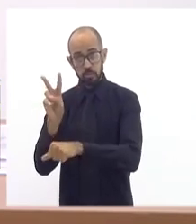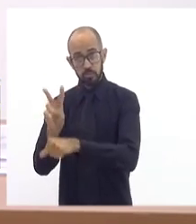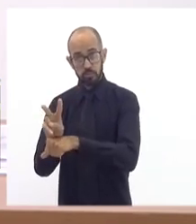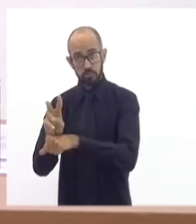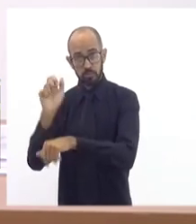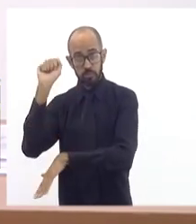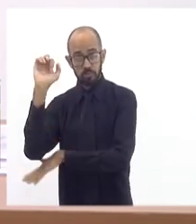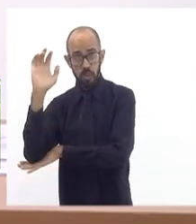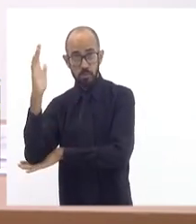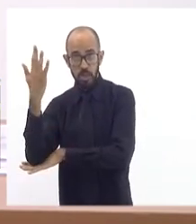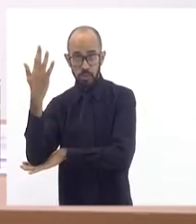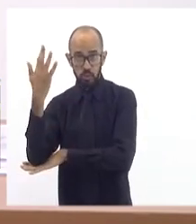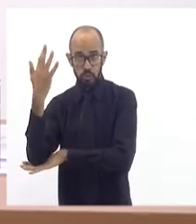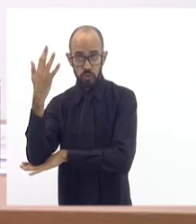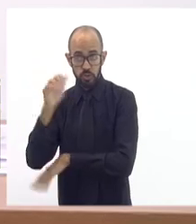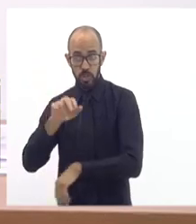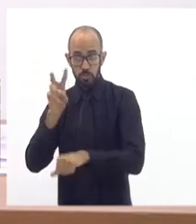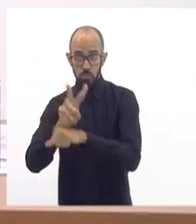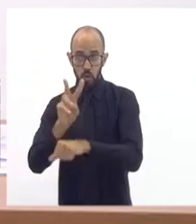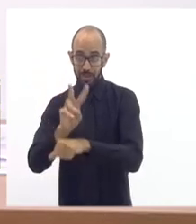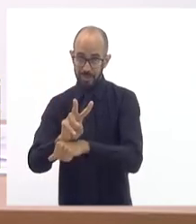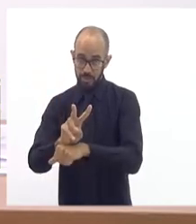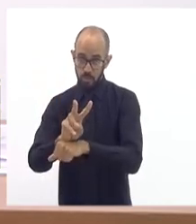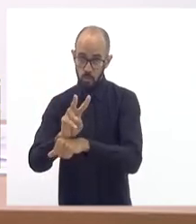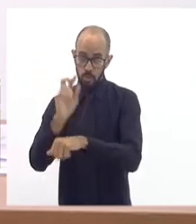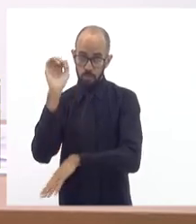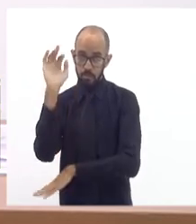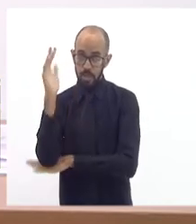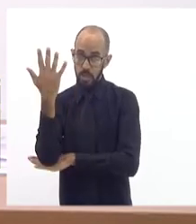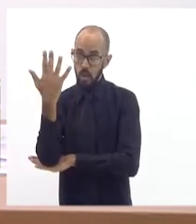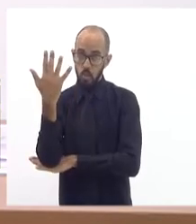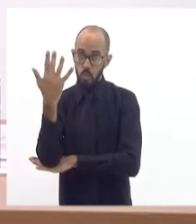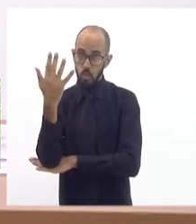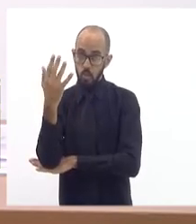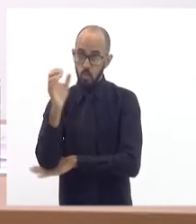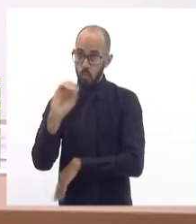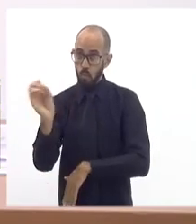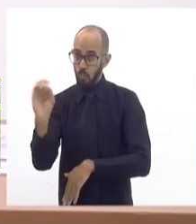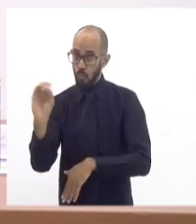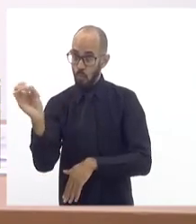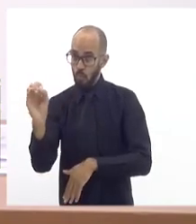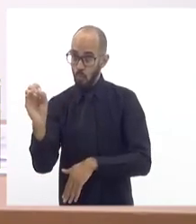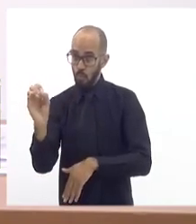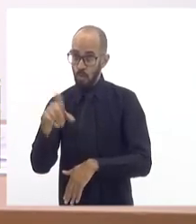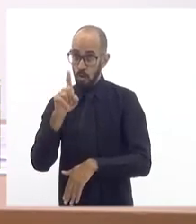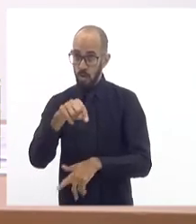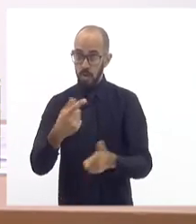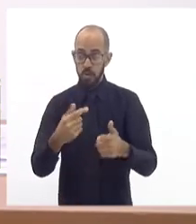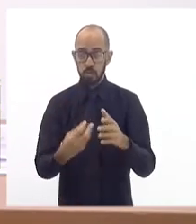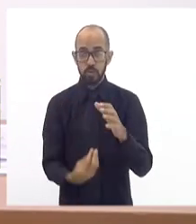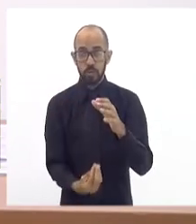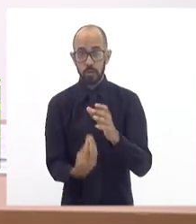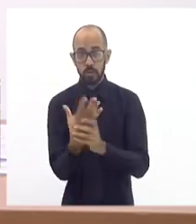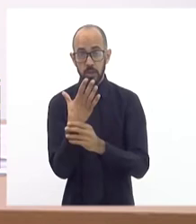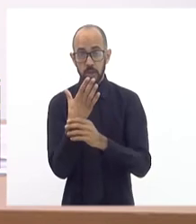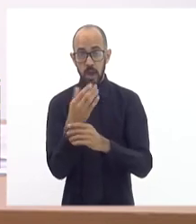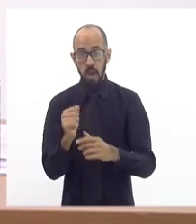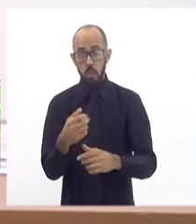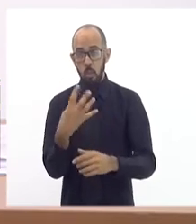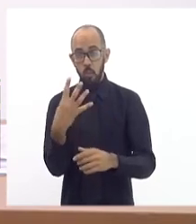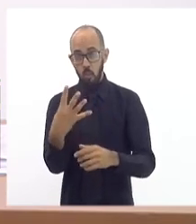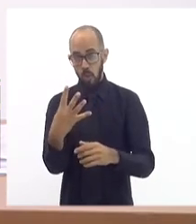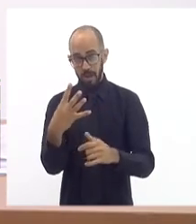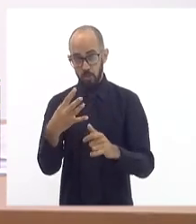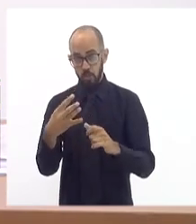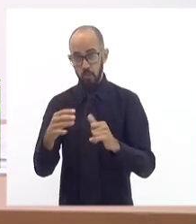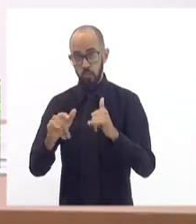meio ambiente da Proteção Ambiental nada se refere essa questão se eu consigo quatro Termas elétrico ela